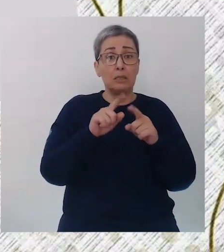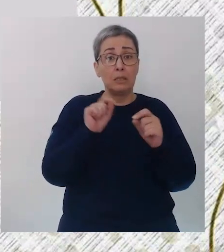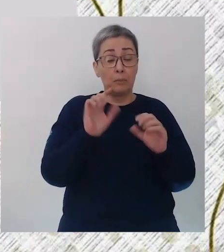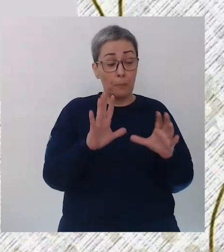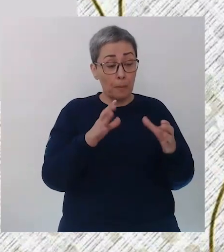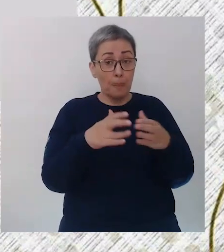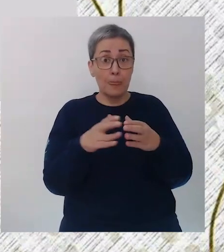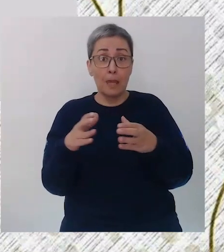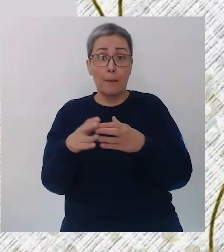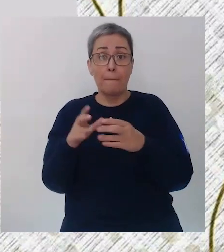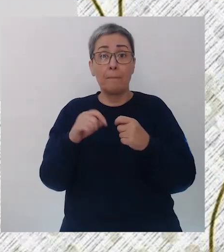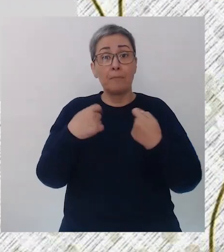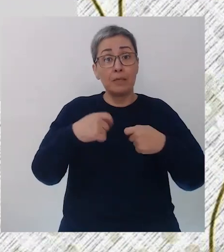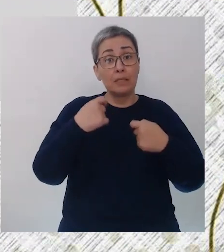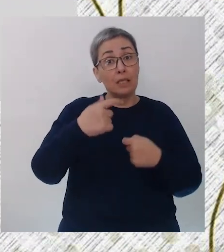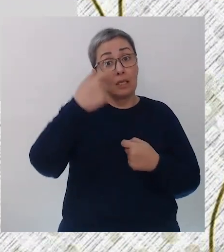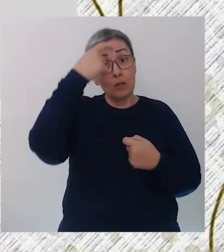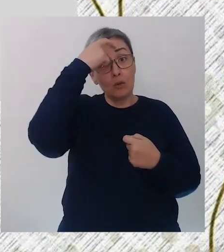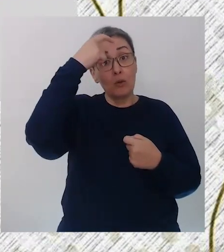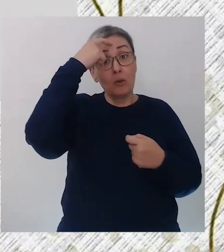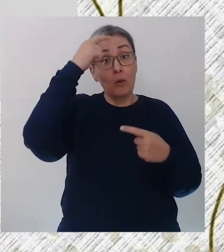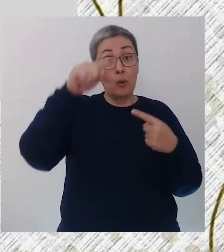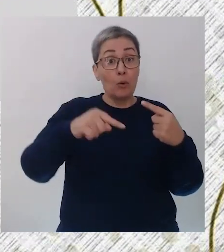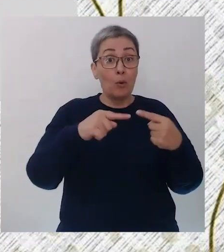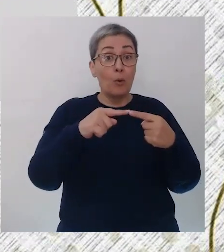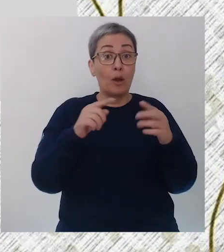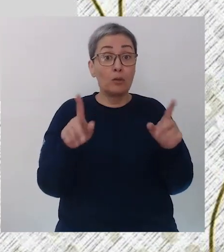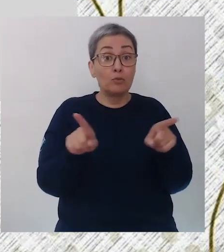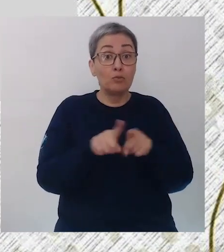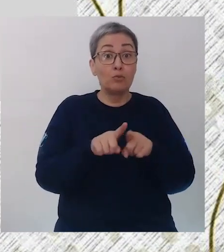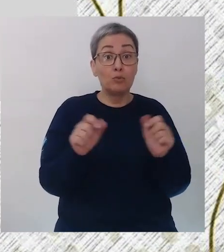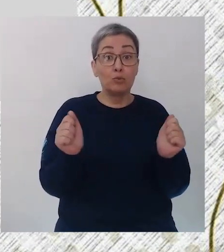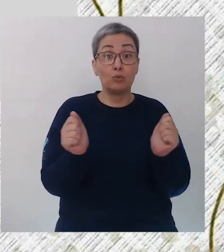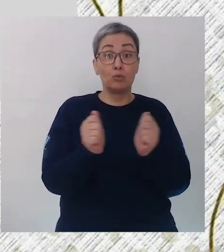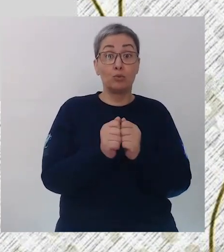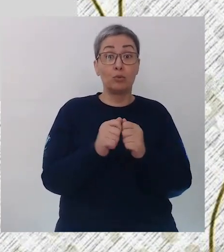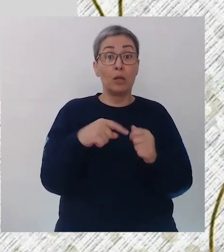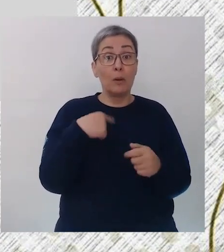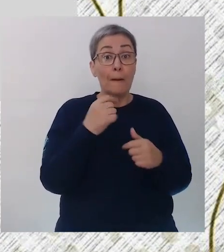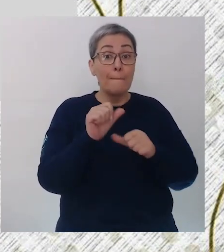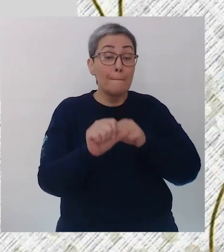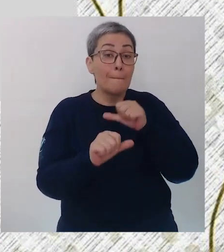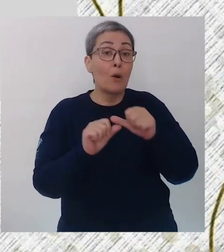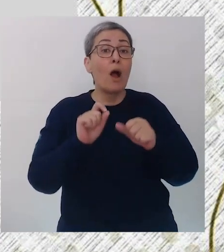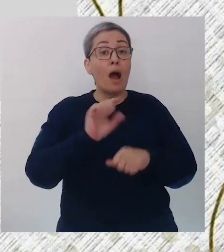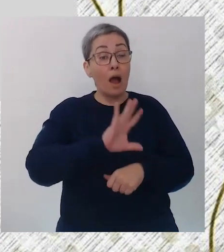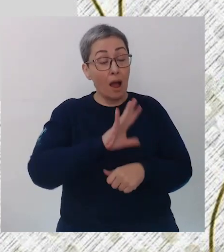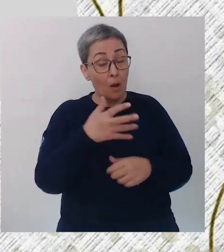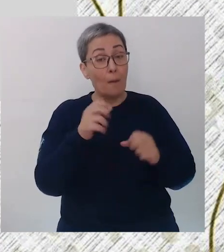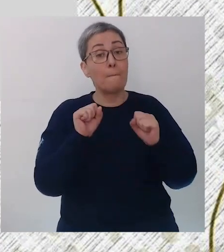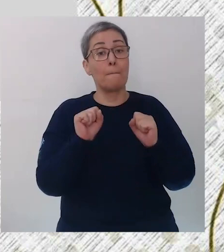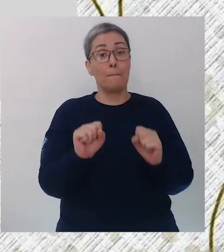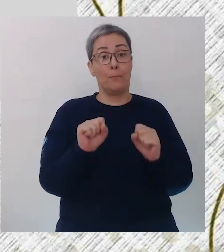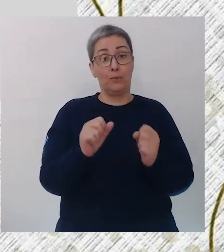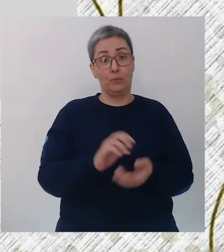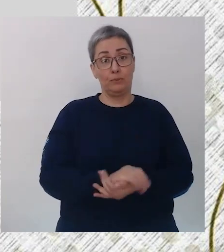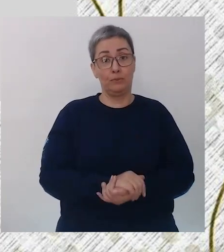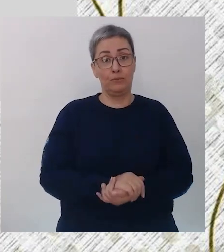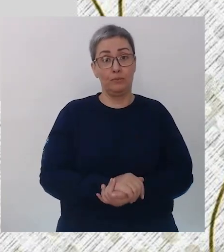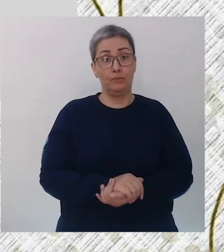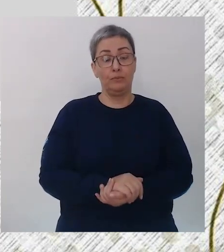pequenos grupos, né, tenham consciência e objetivos em comum para que a mudança necessária